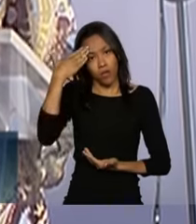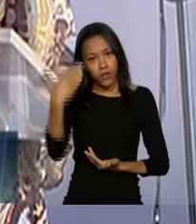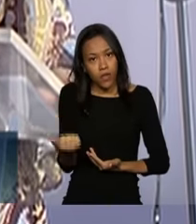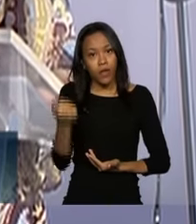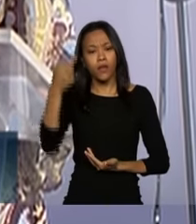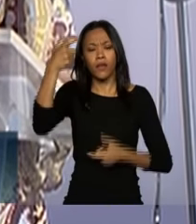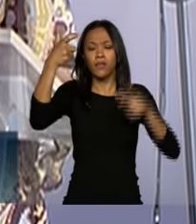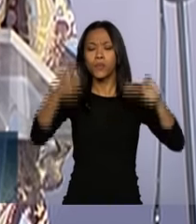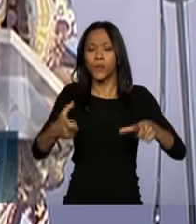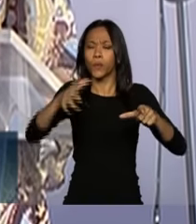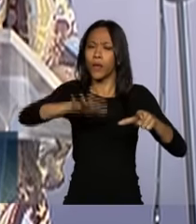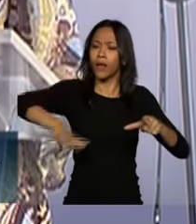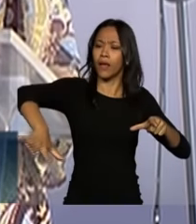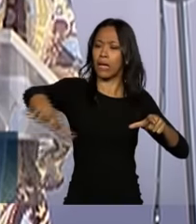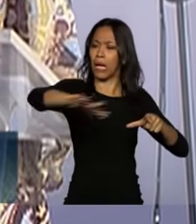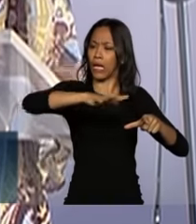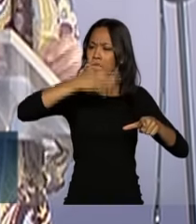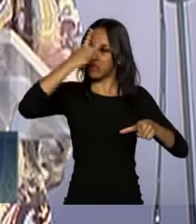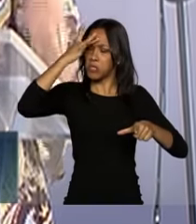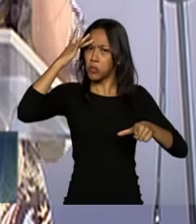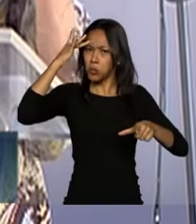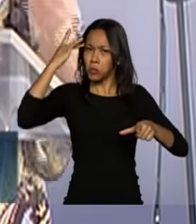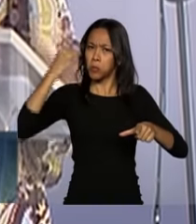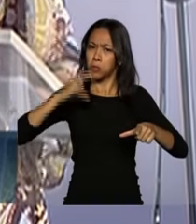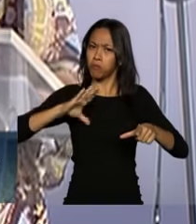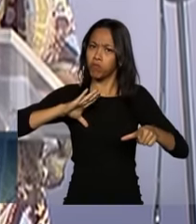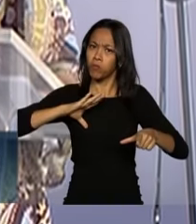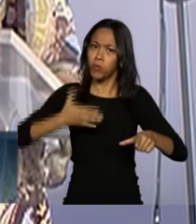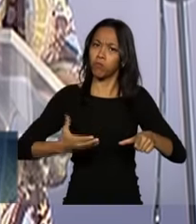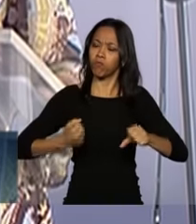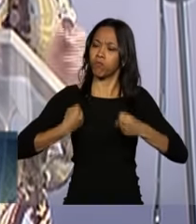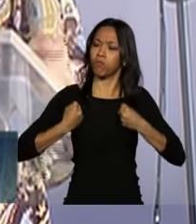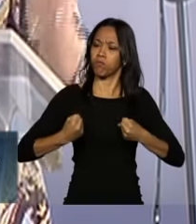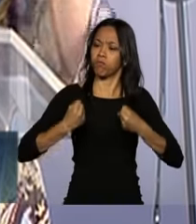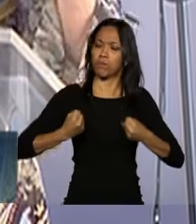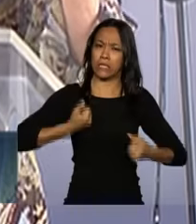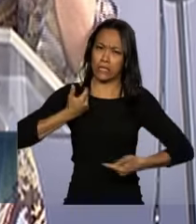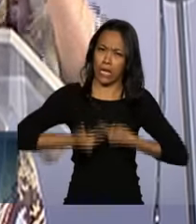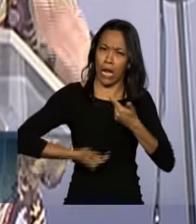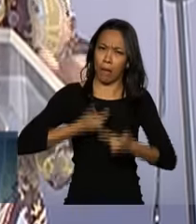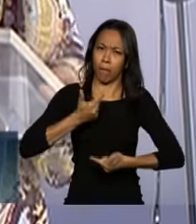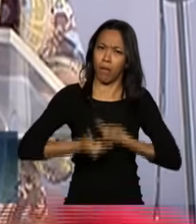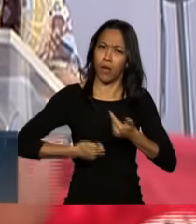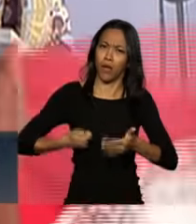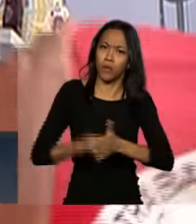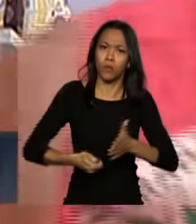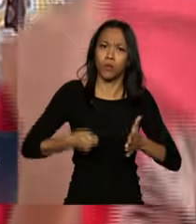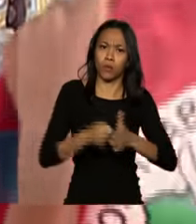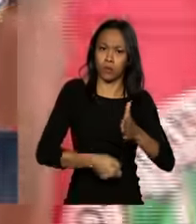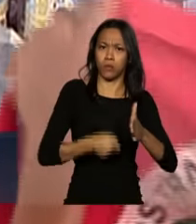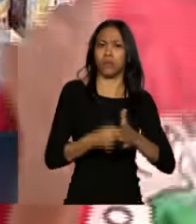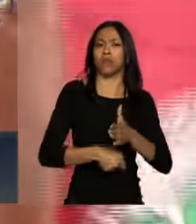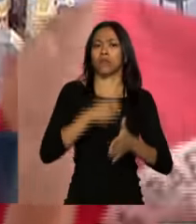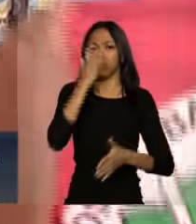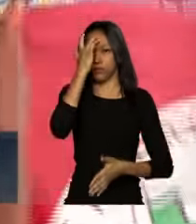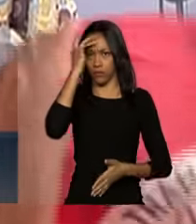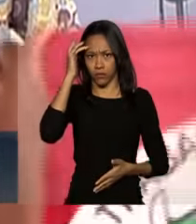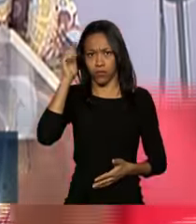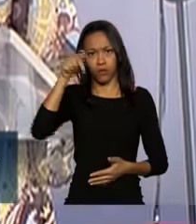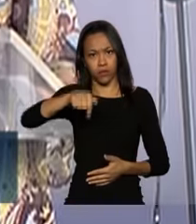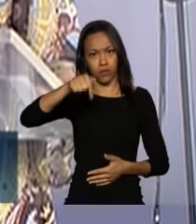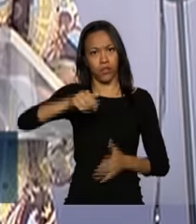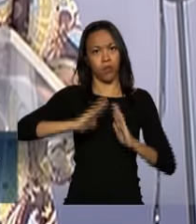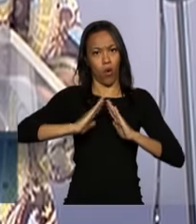é uma terra de gente forte, de gente trabalhadora, de gente batalhadora. E é